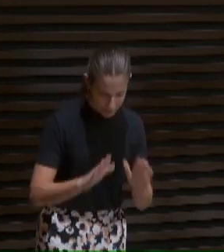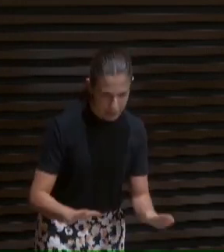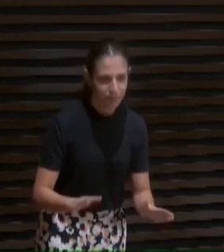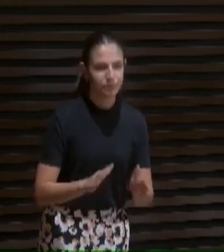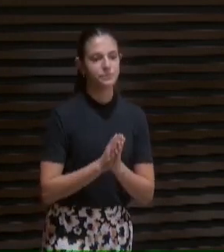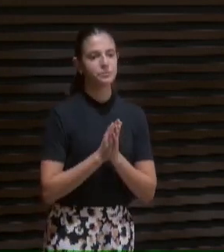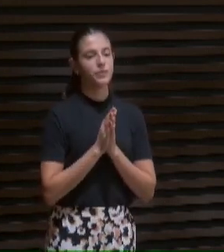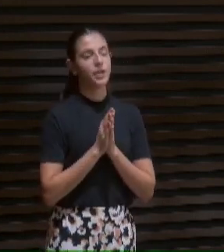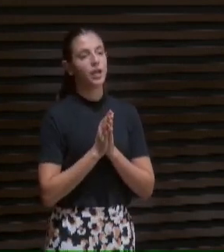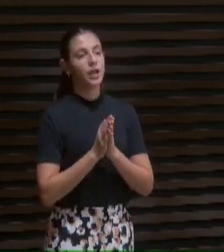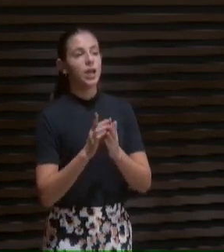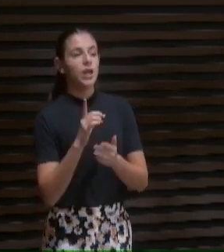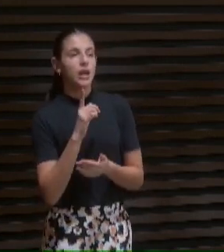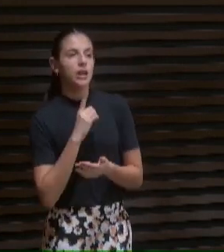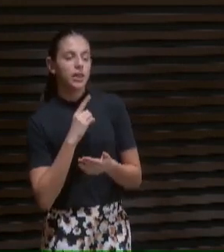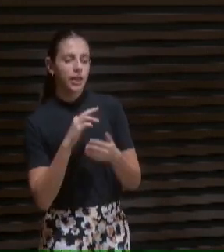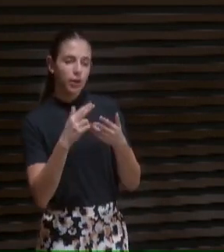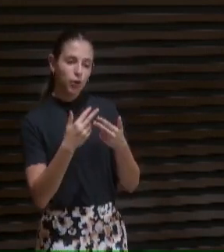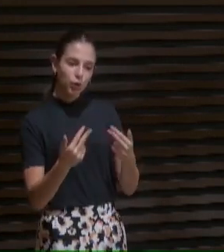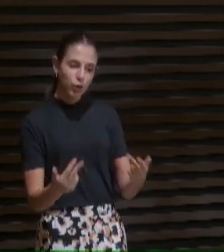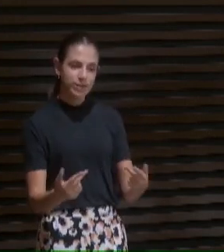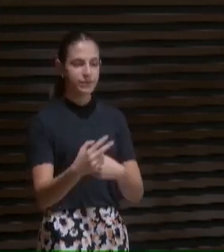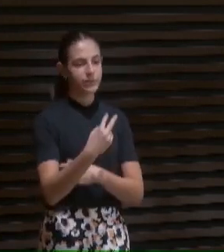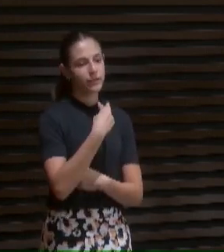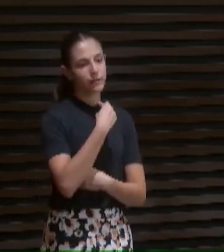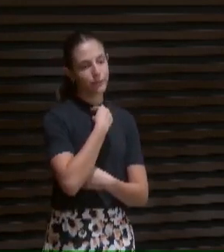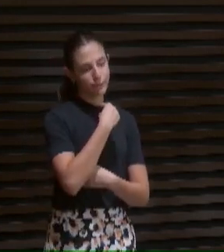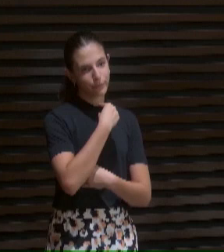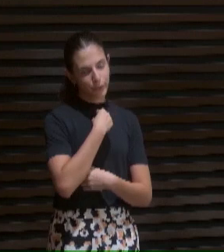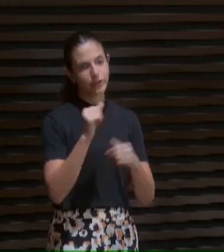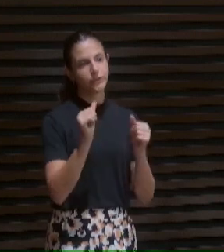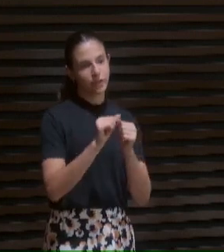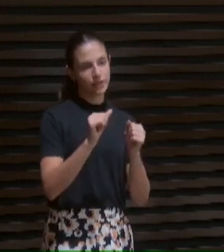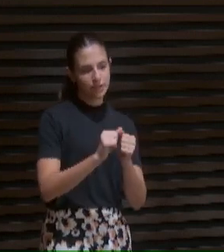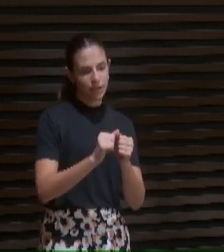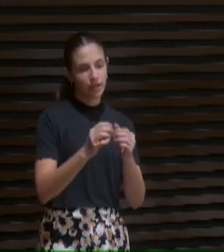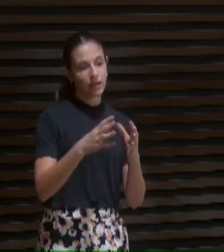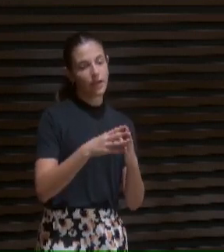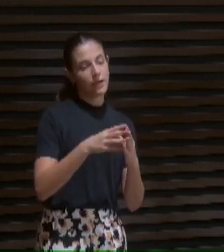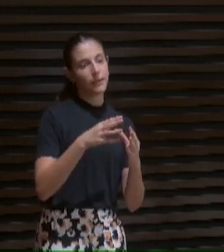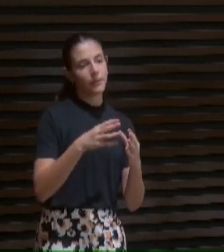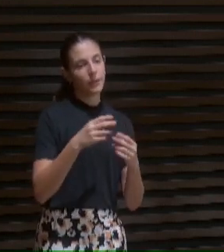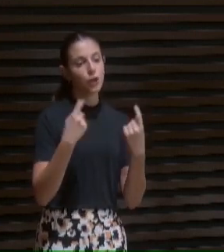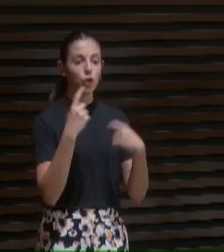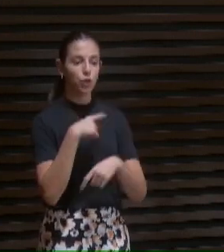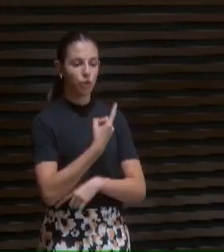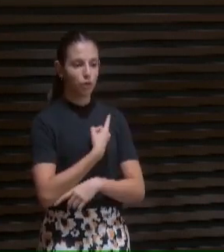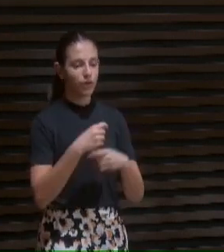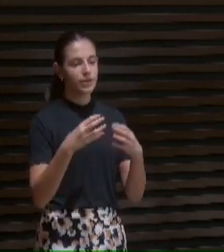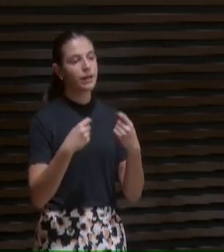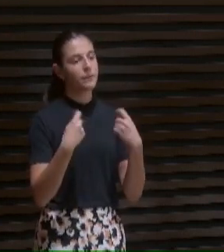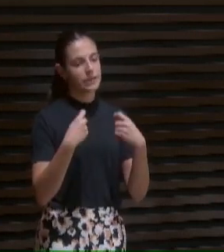Tem coisas que não podem se fazer e foge destes que são metidos